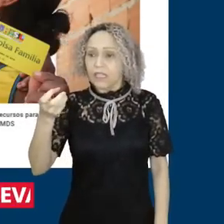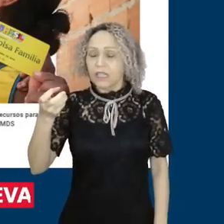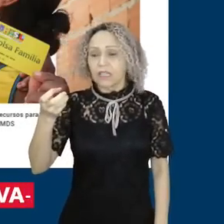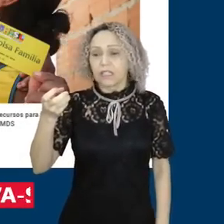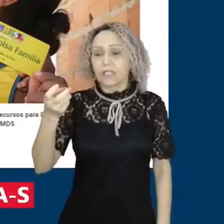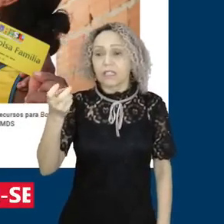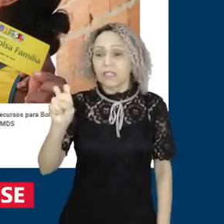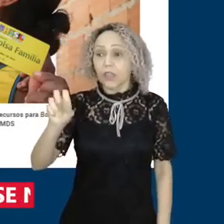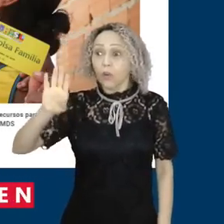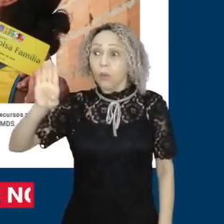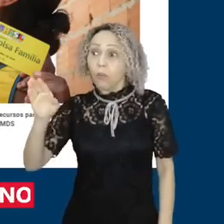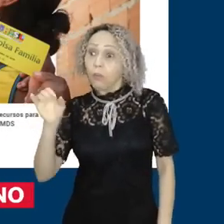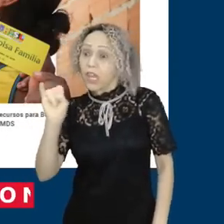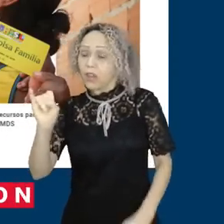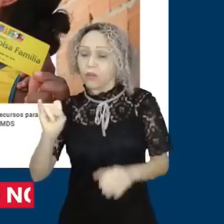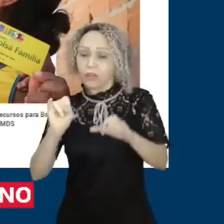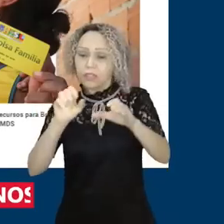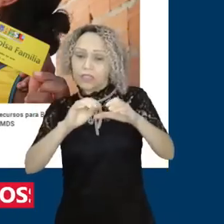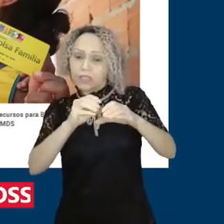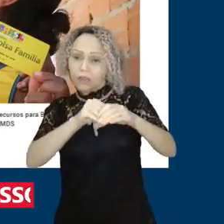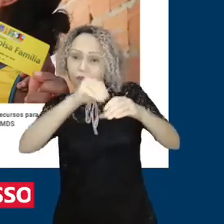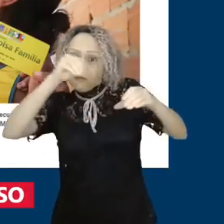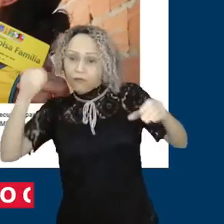saber em que pé que está isso.